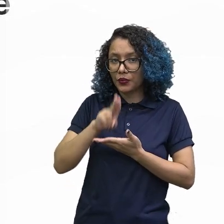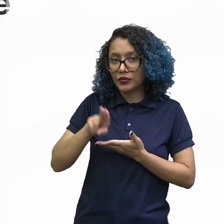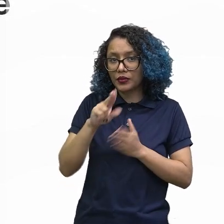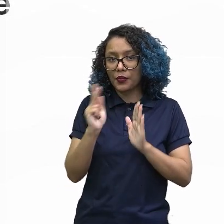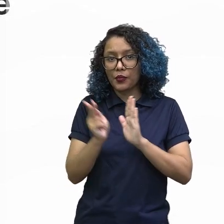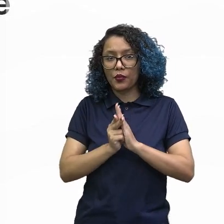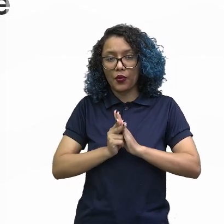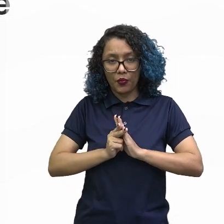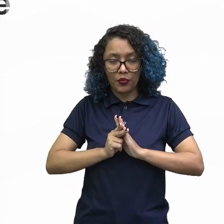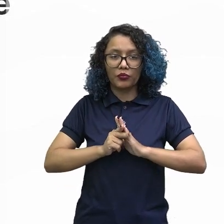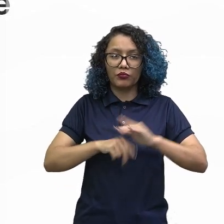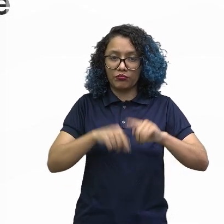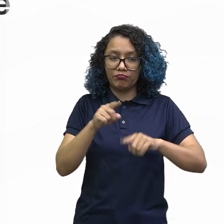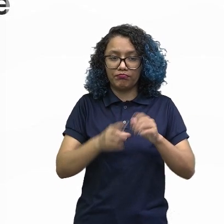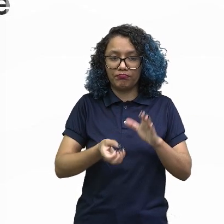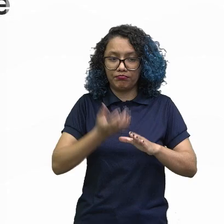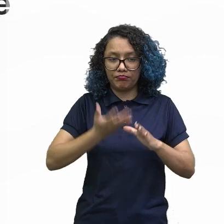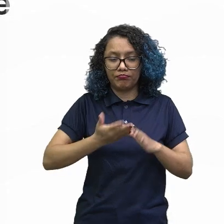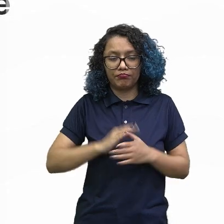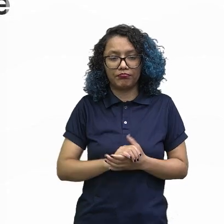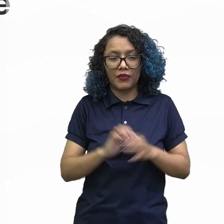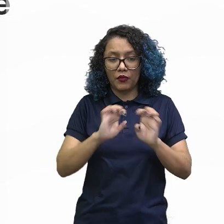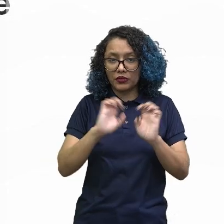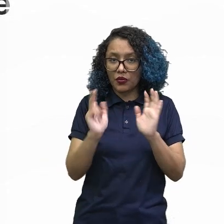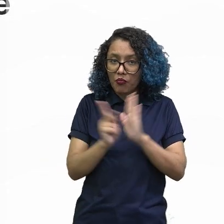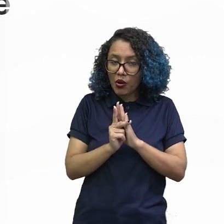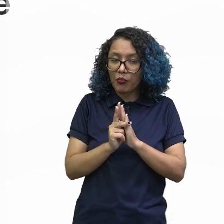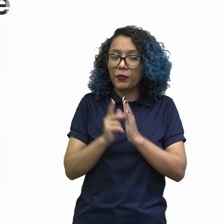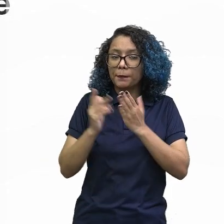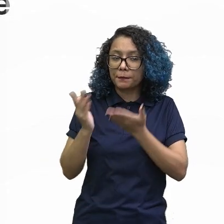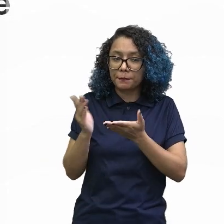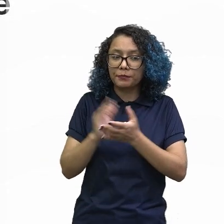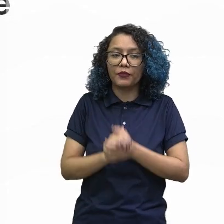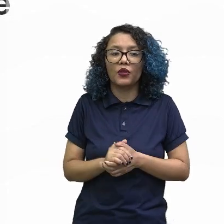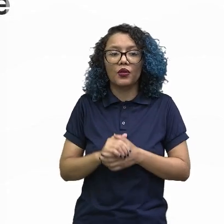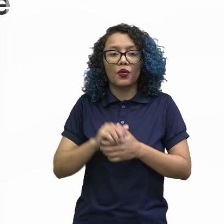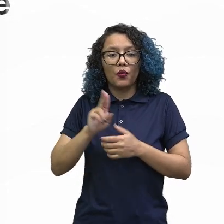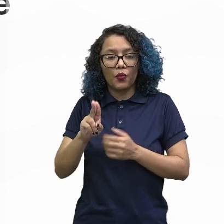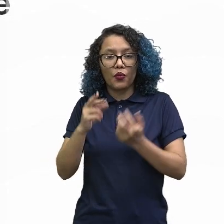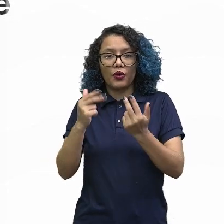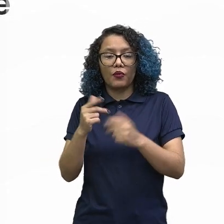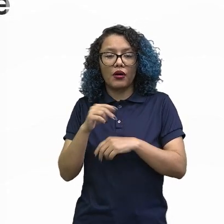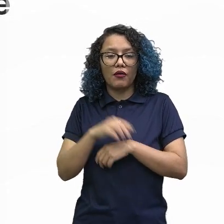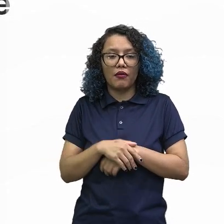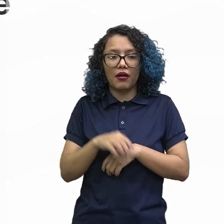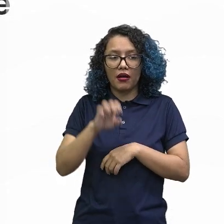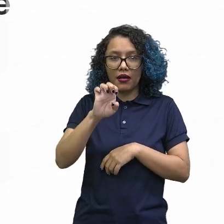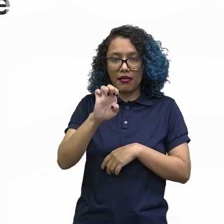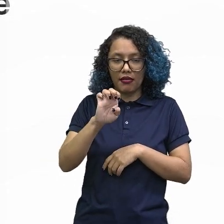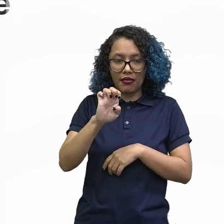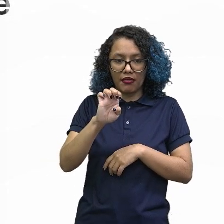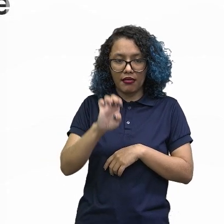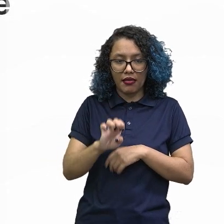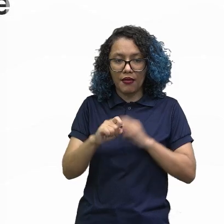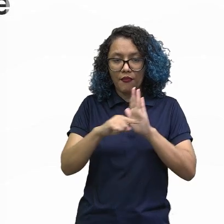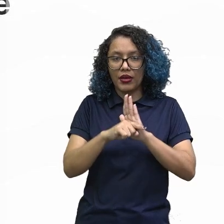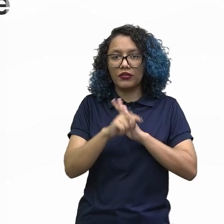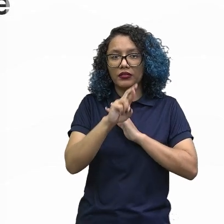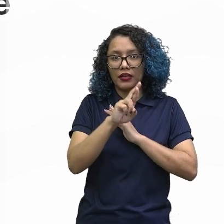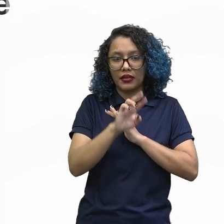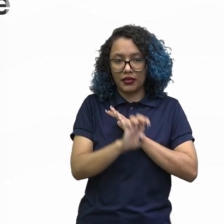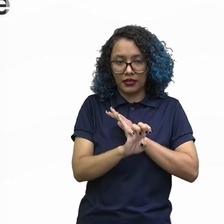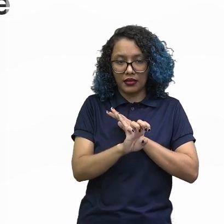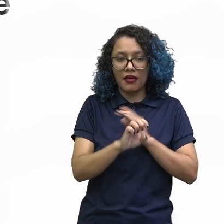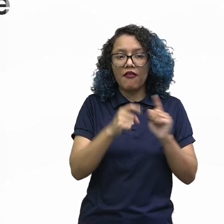pessoal? Essa equação aí é conhecida como equação dos geradores. U é igual a epsilon menos